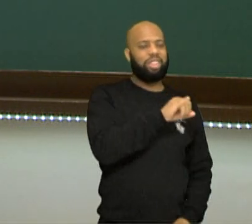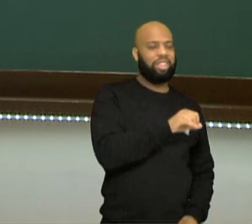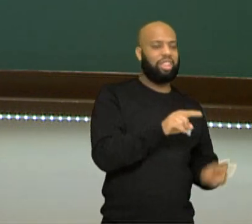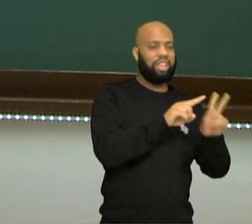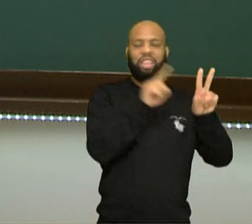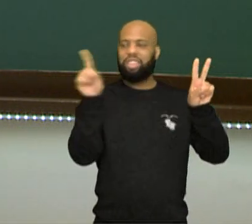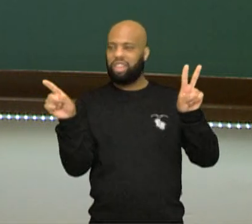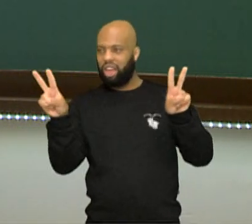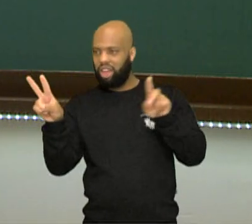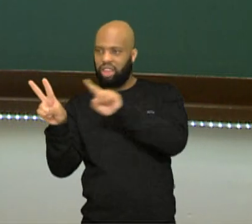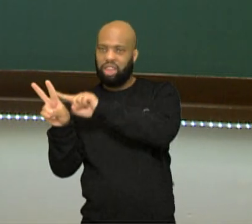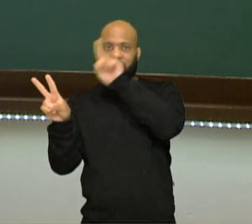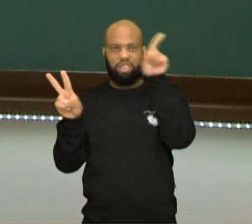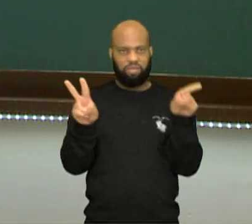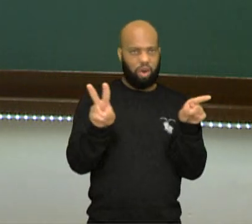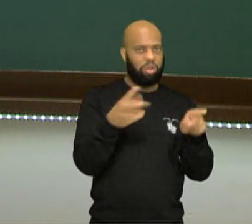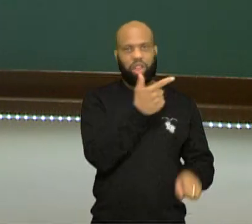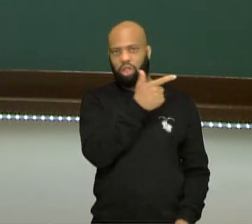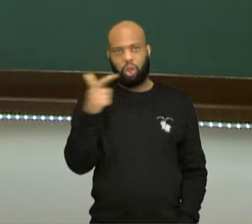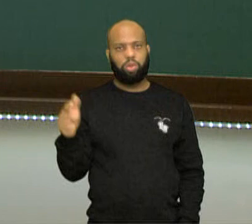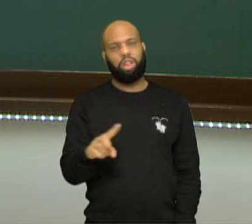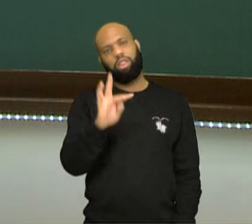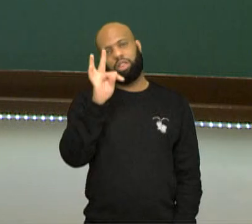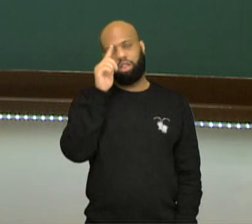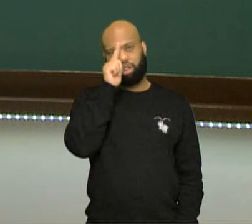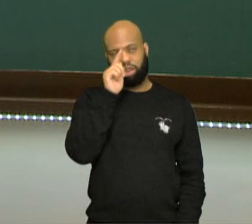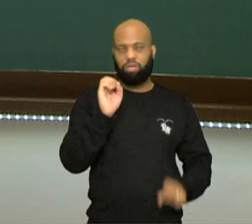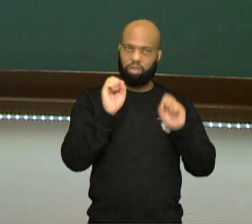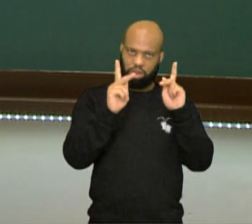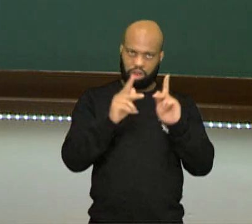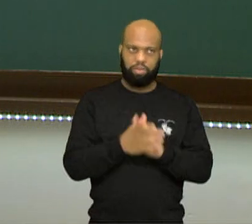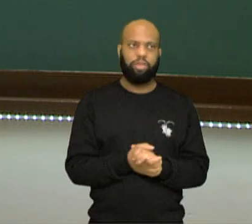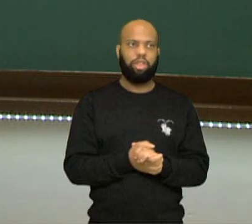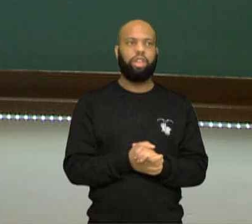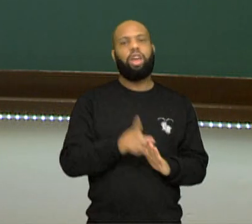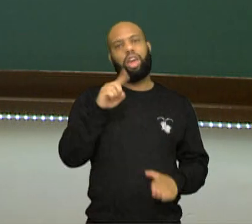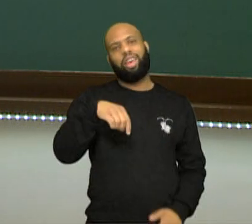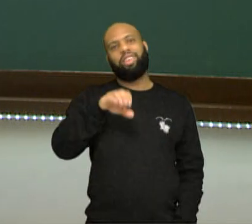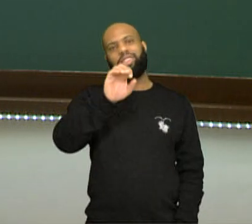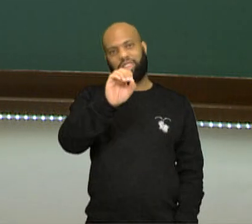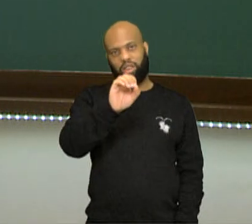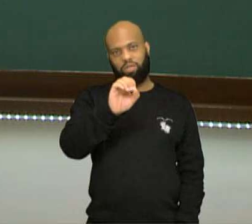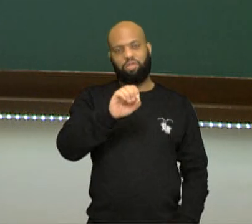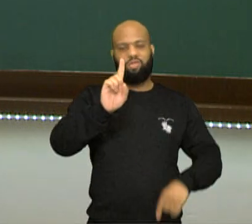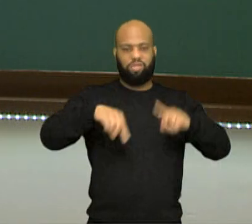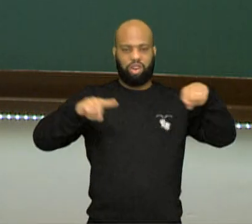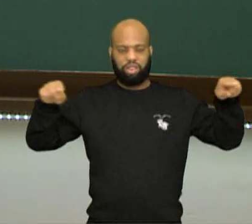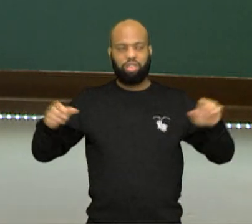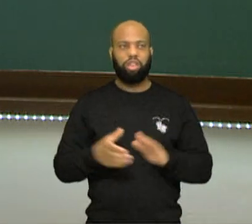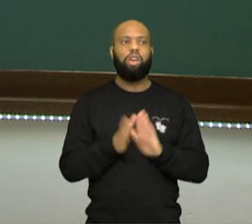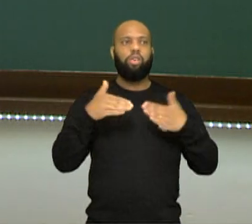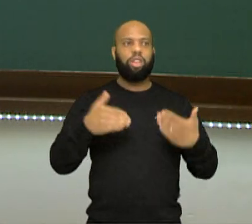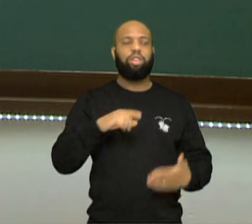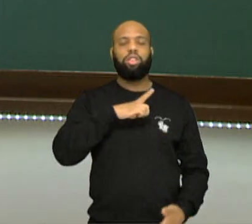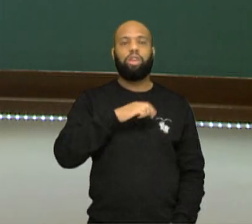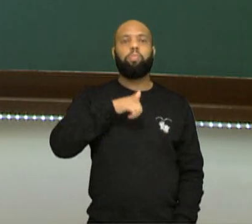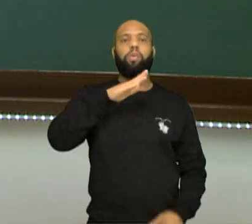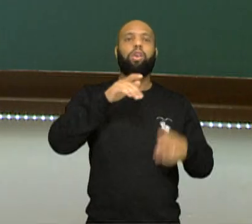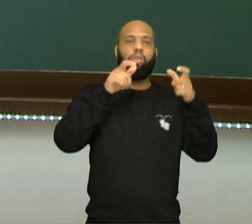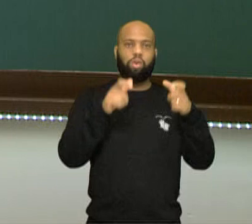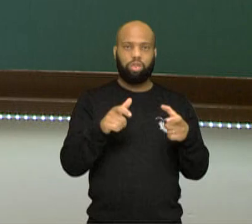trabalho é zero, porque voltou para a mesma superfície. A variação de potencial é zero. Então a maior variação de potencial é na trajetória